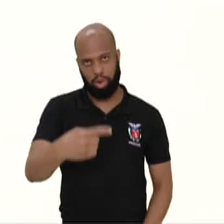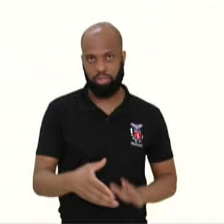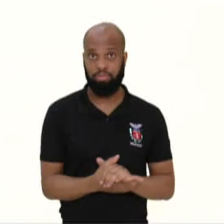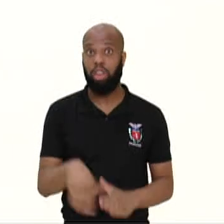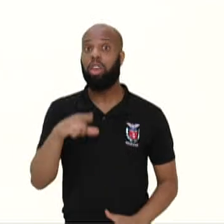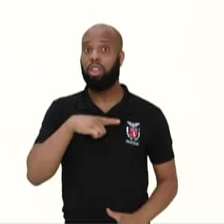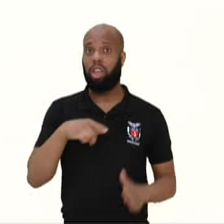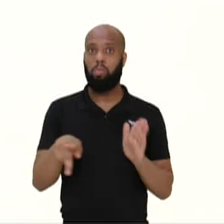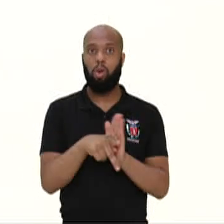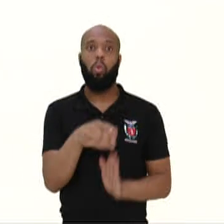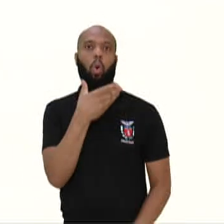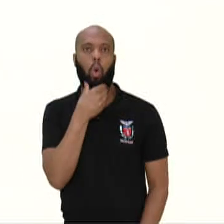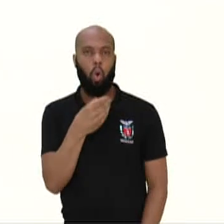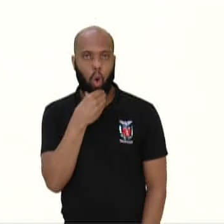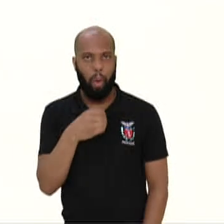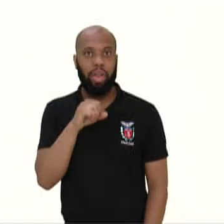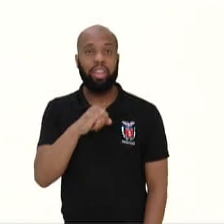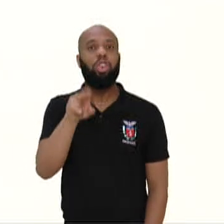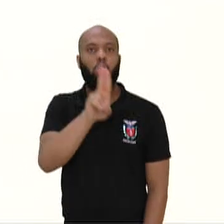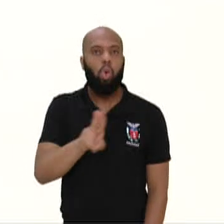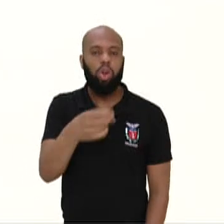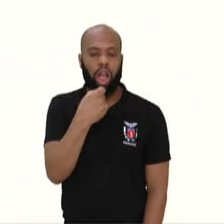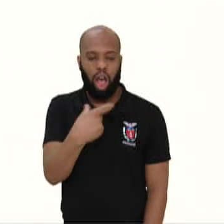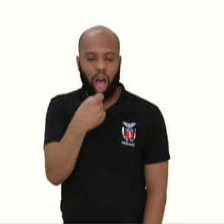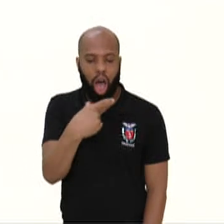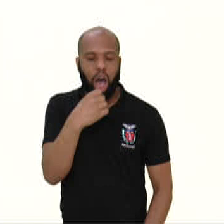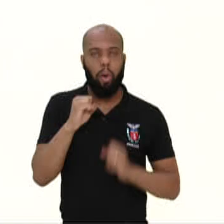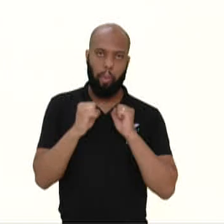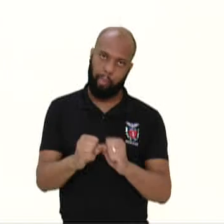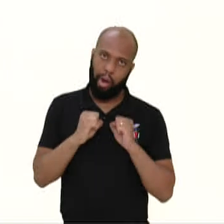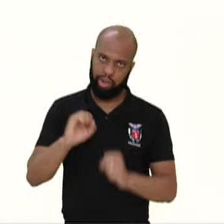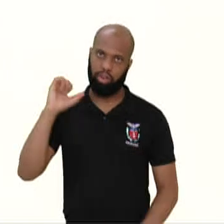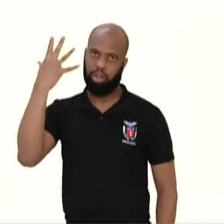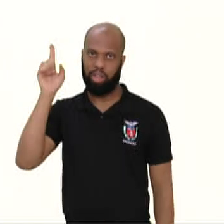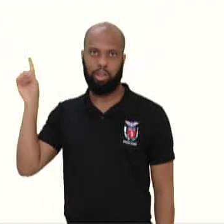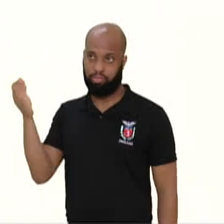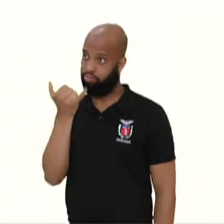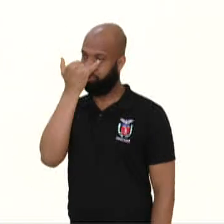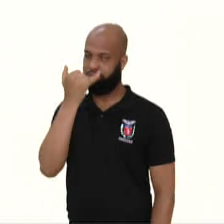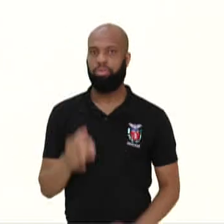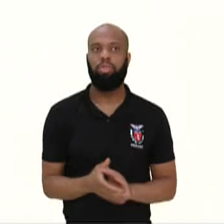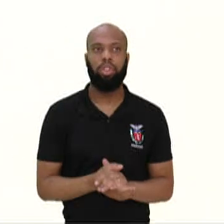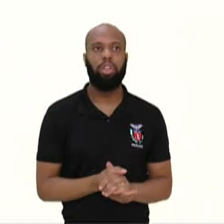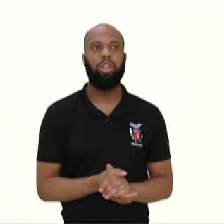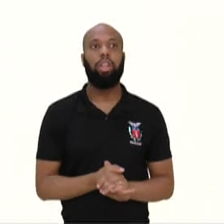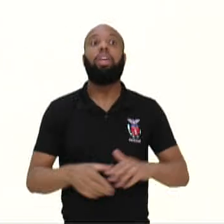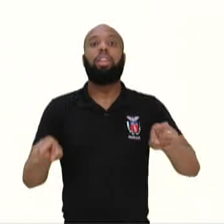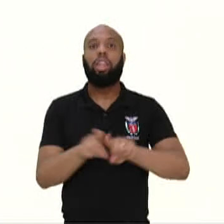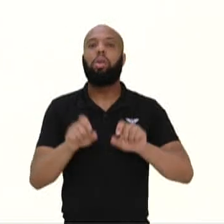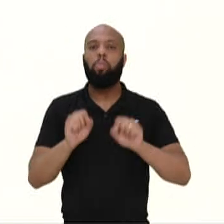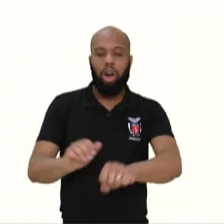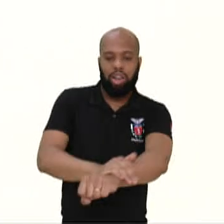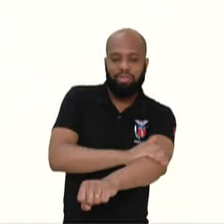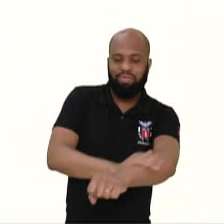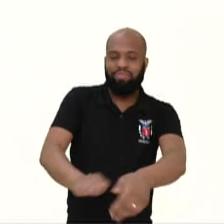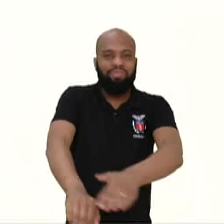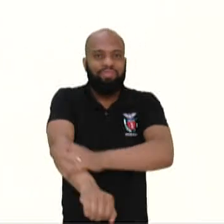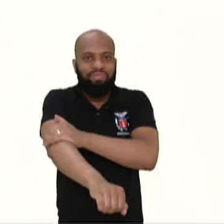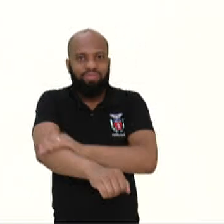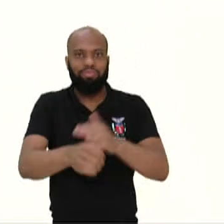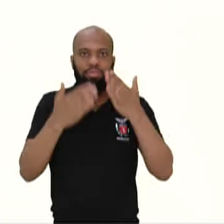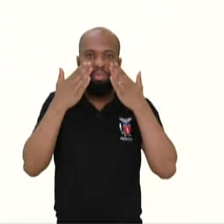sistema reprodutor masculino, para quem faz uso de anabolizantes. Efeitos dermatológicos, então, acne,